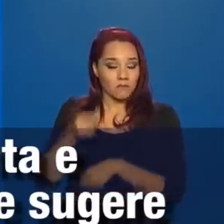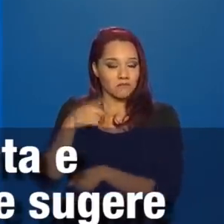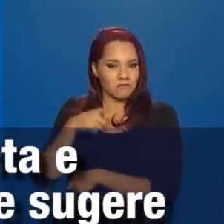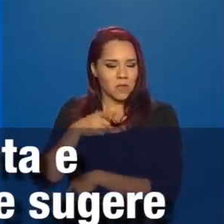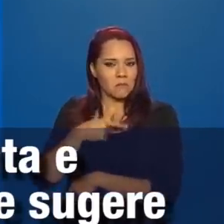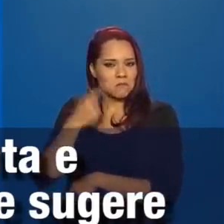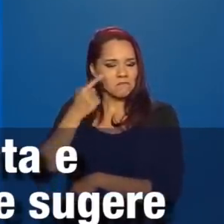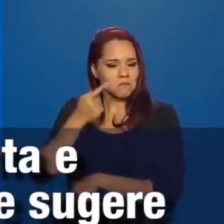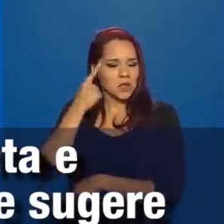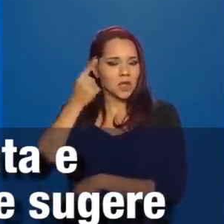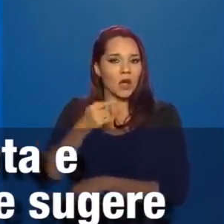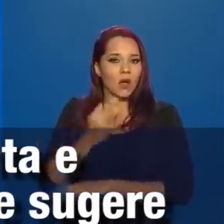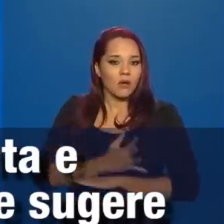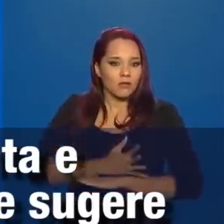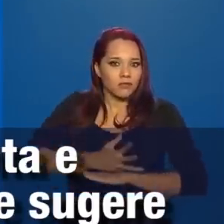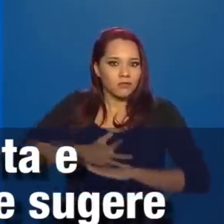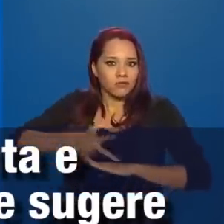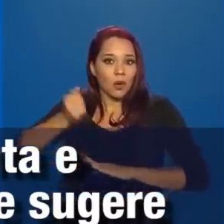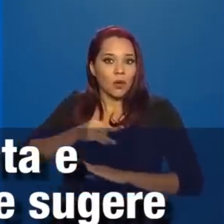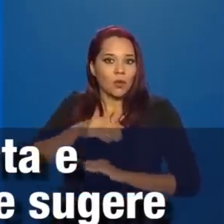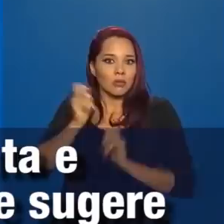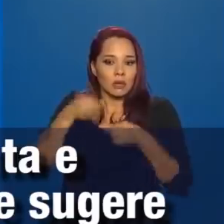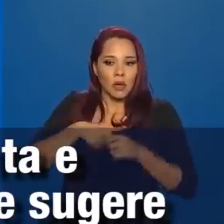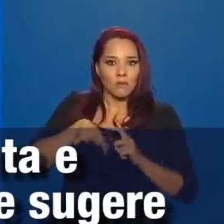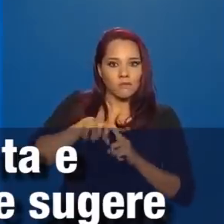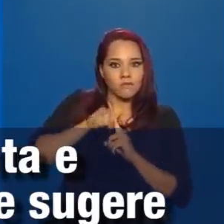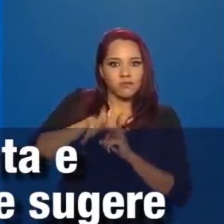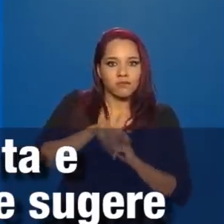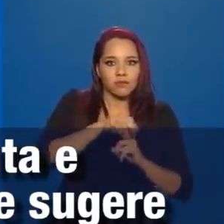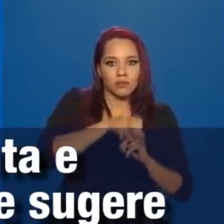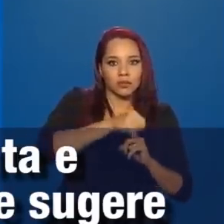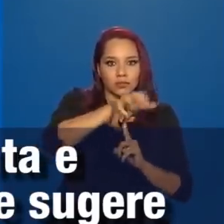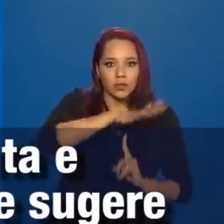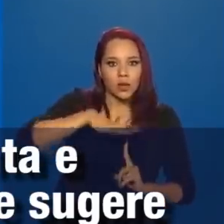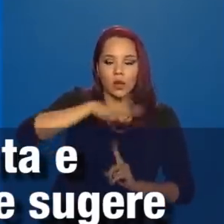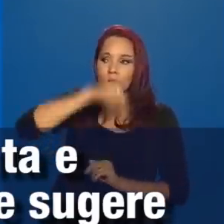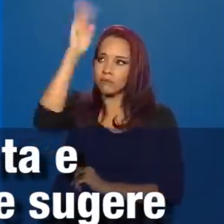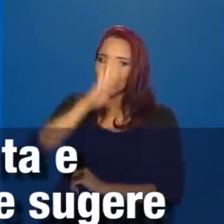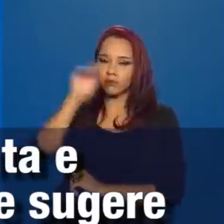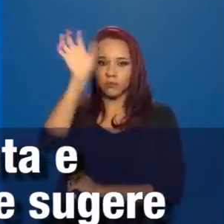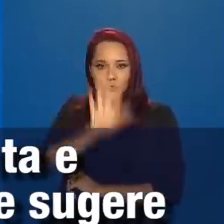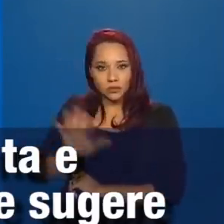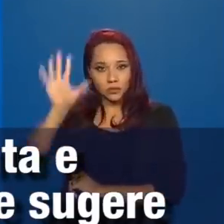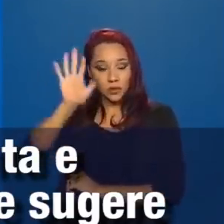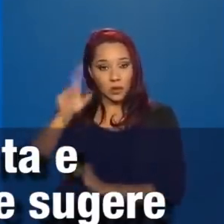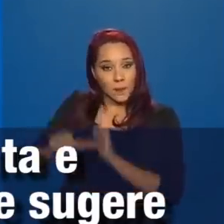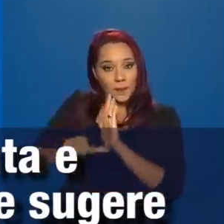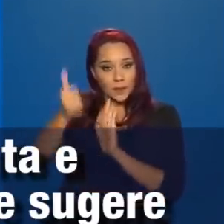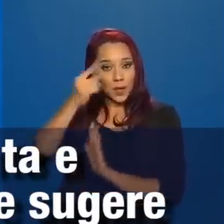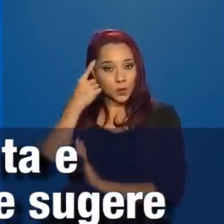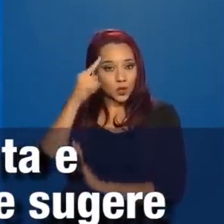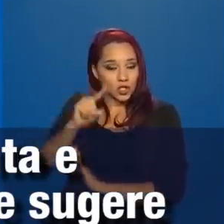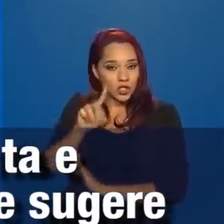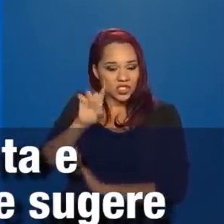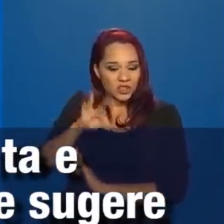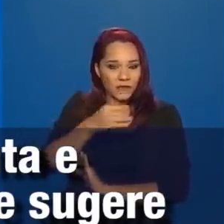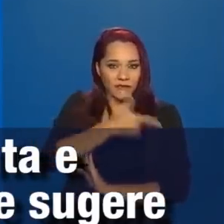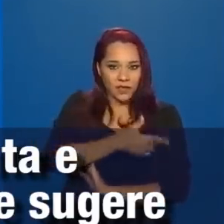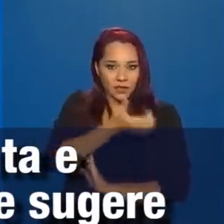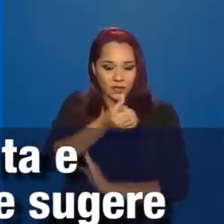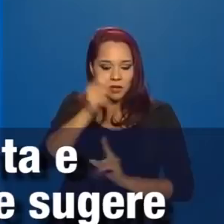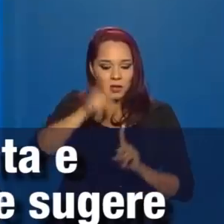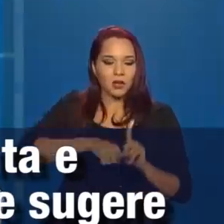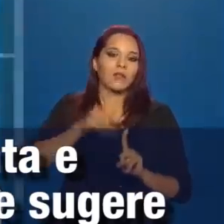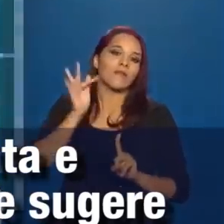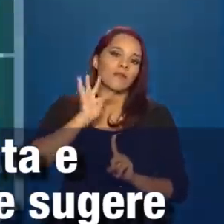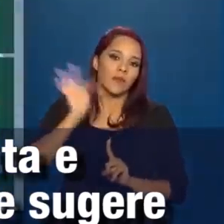da velocidade da transmissão da doença no território nacional. Desde o primeiro dia, que foi 26 de